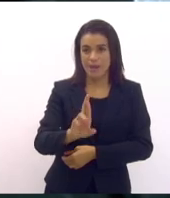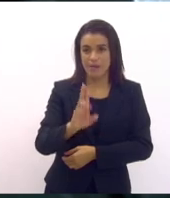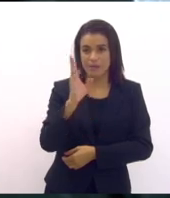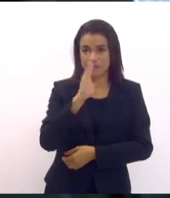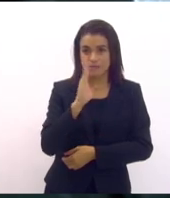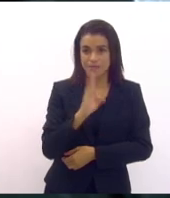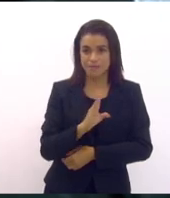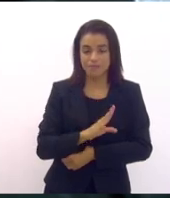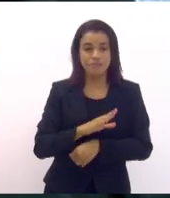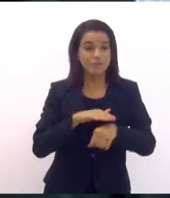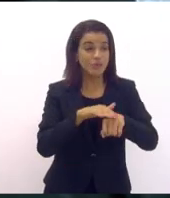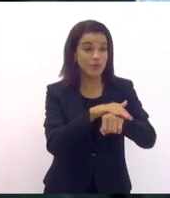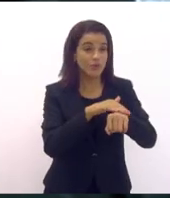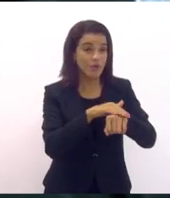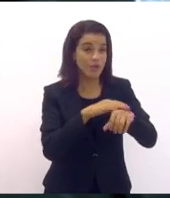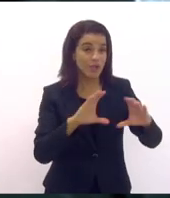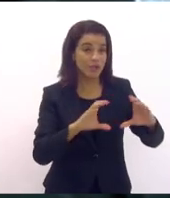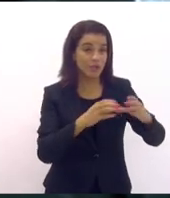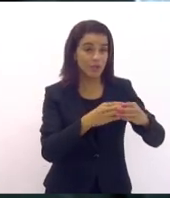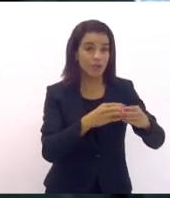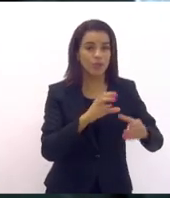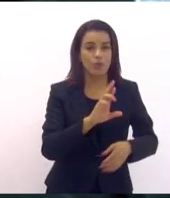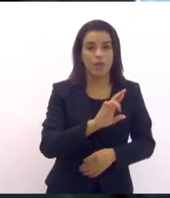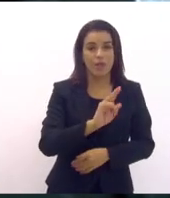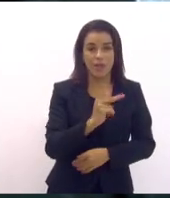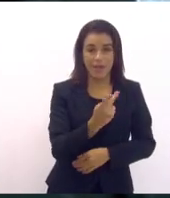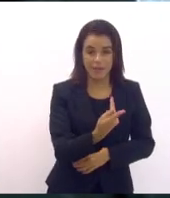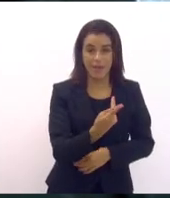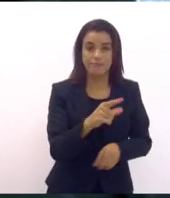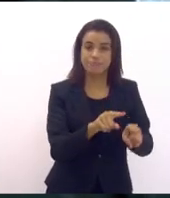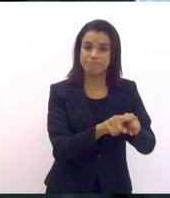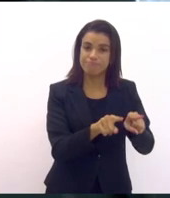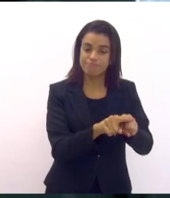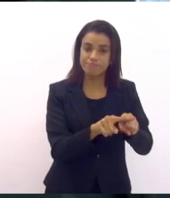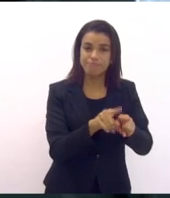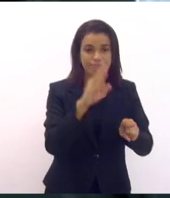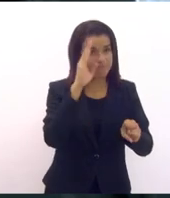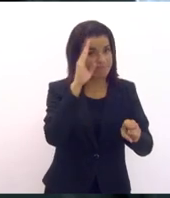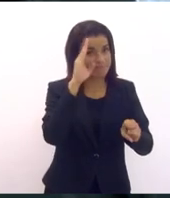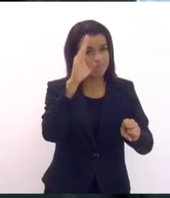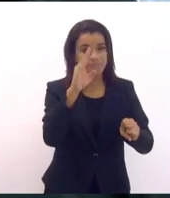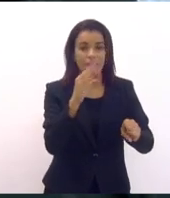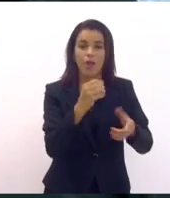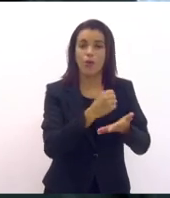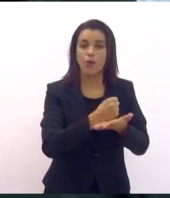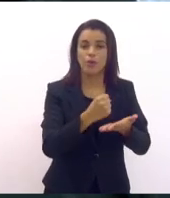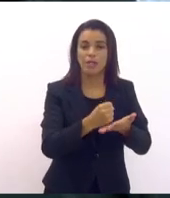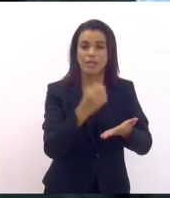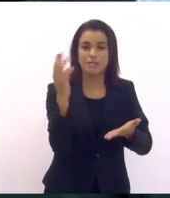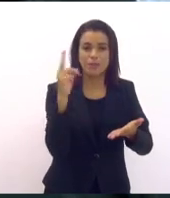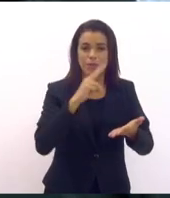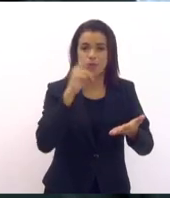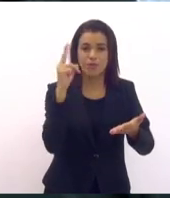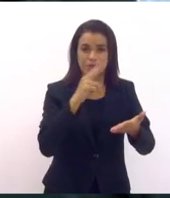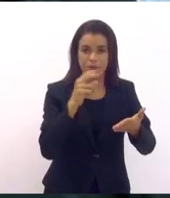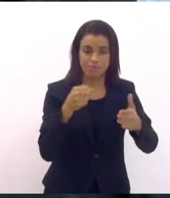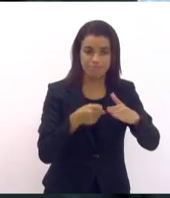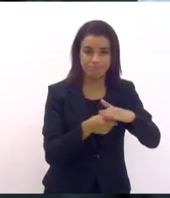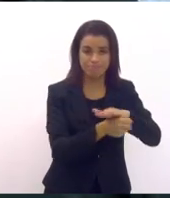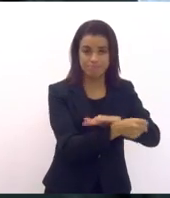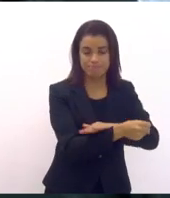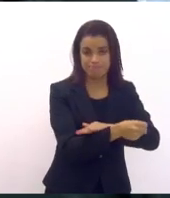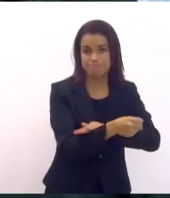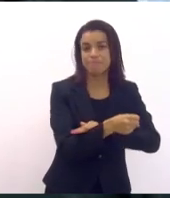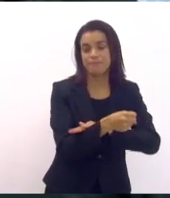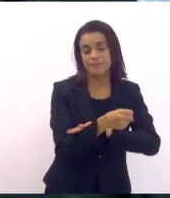já estarei falando com o pessoal do recurso humanos pra gente também priorizar essa essa contribuição para Esse